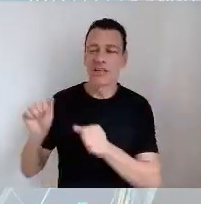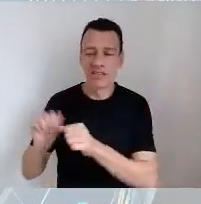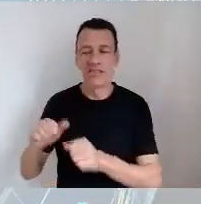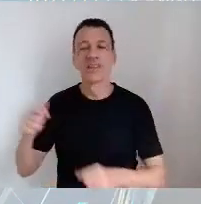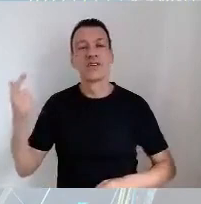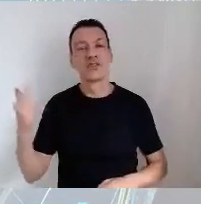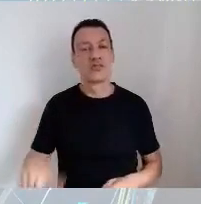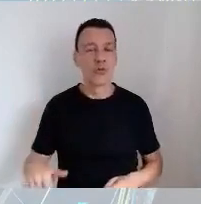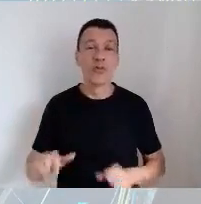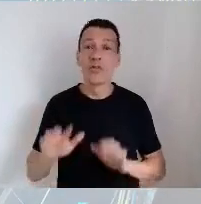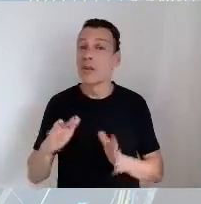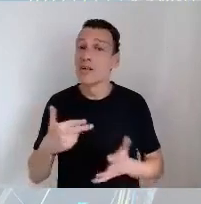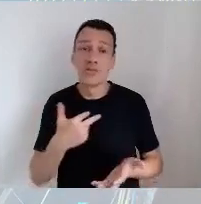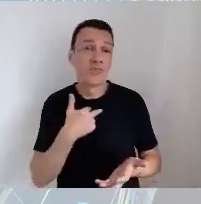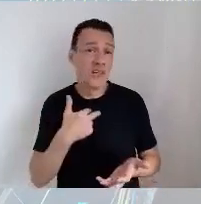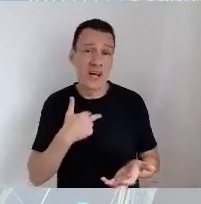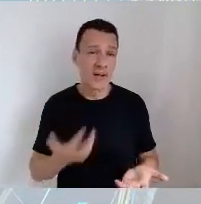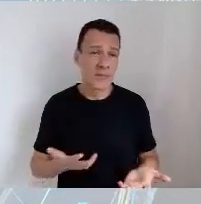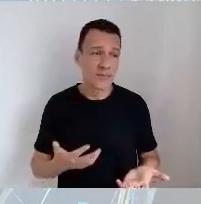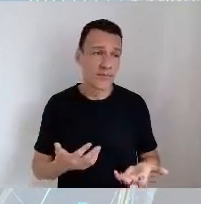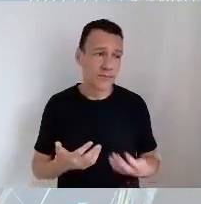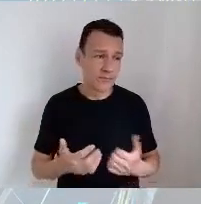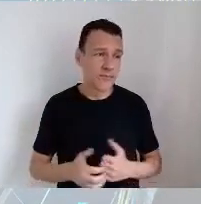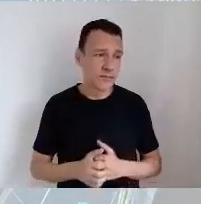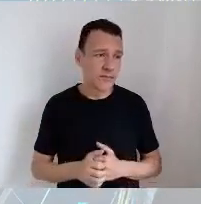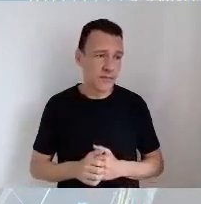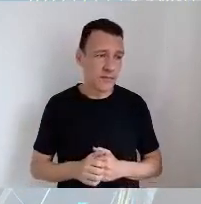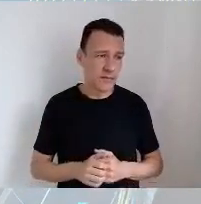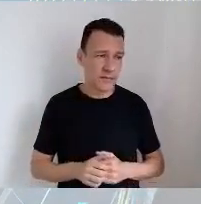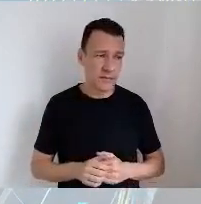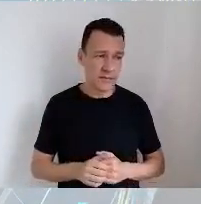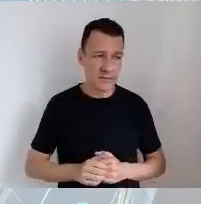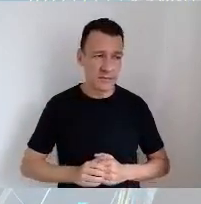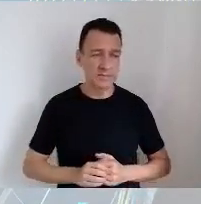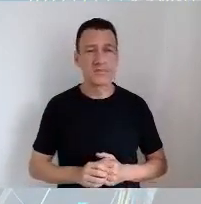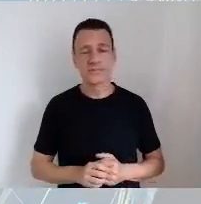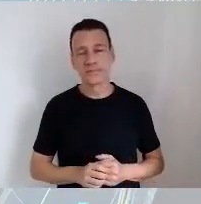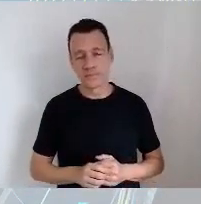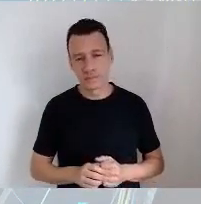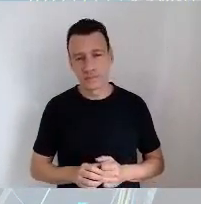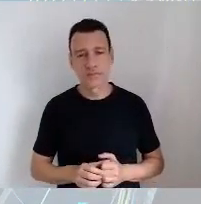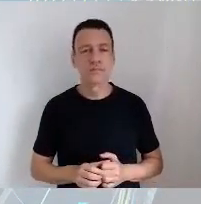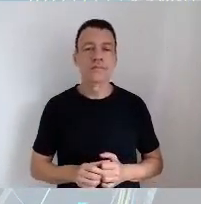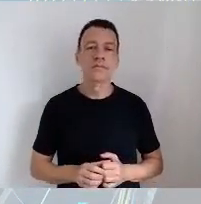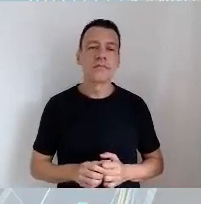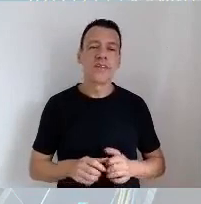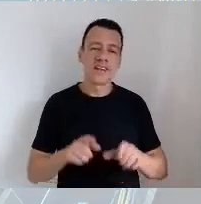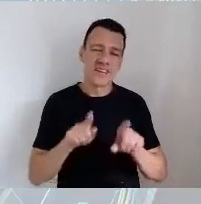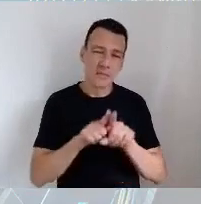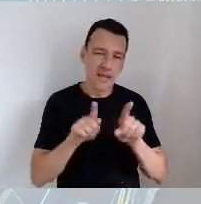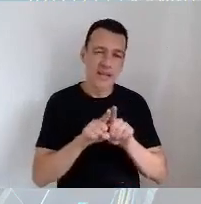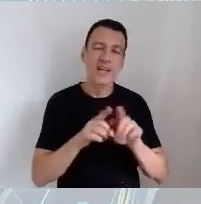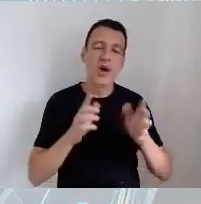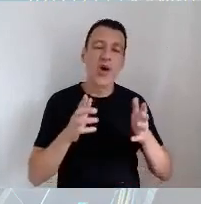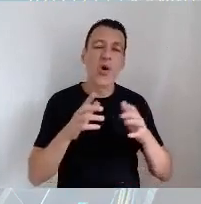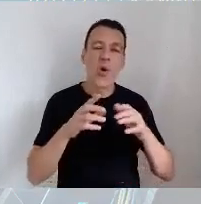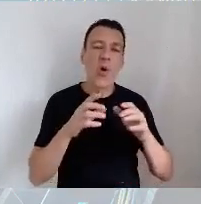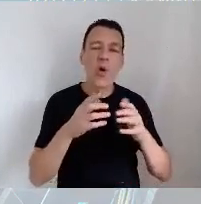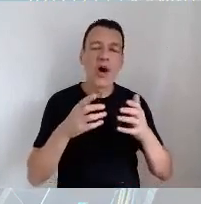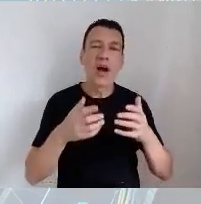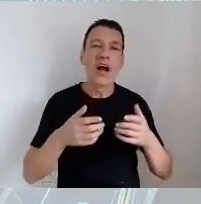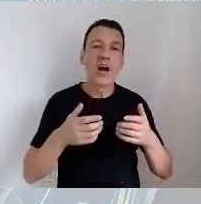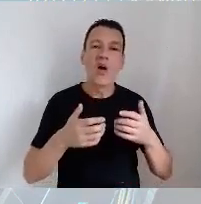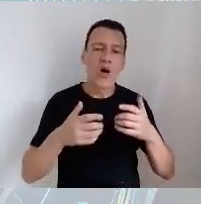complexidade E aí o ponto interessante é gente entender o inimigo a complexidade desnecessária que a gente vê emergir nos sistemas a